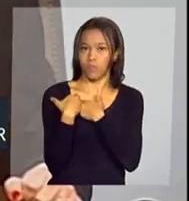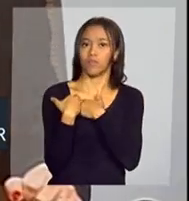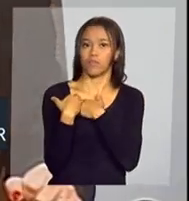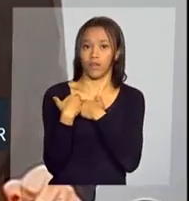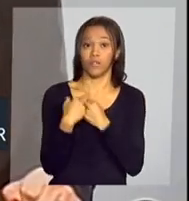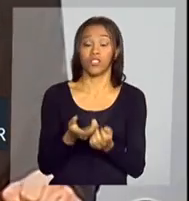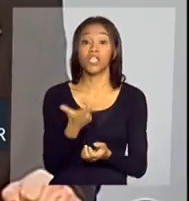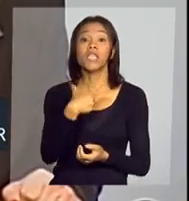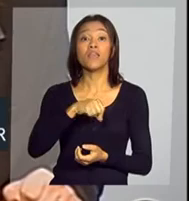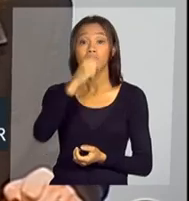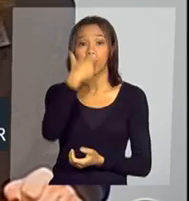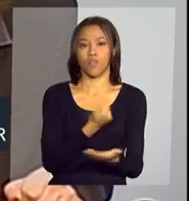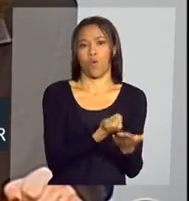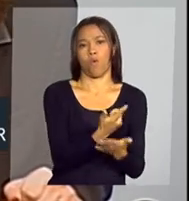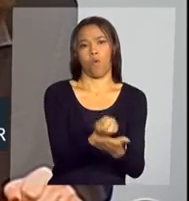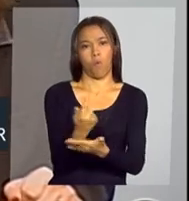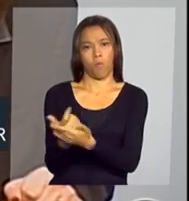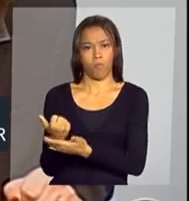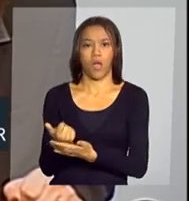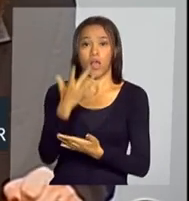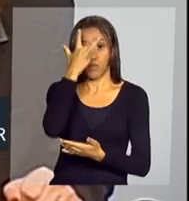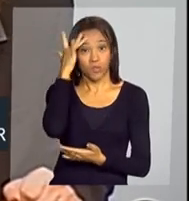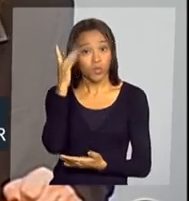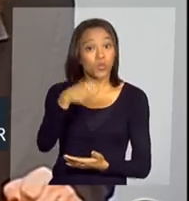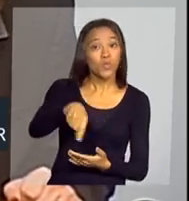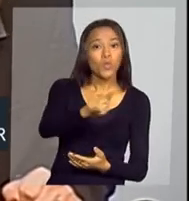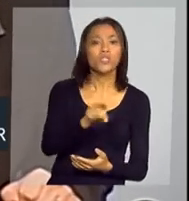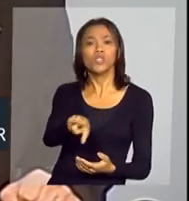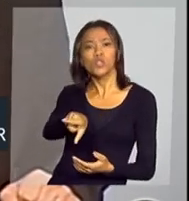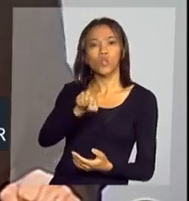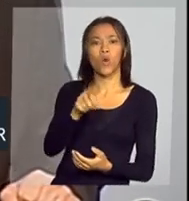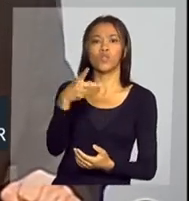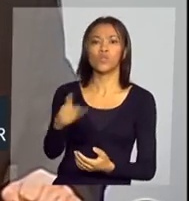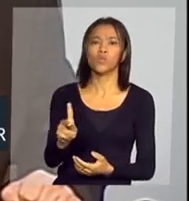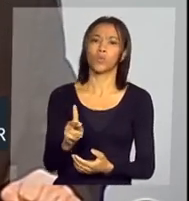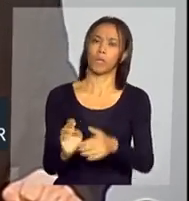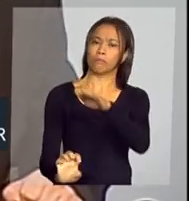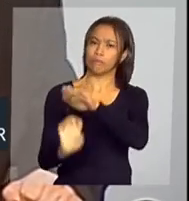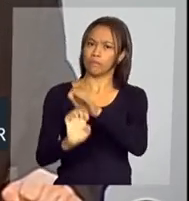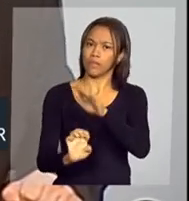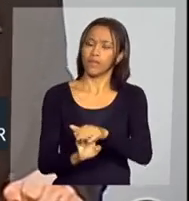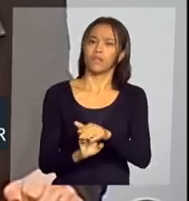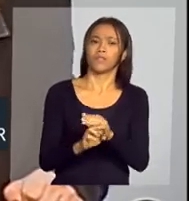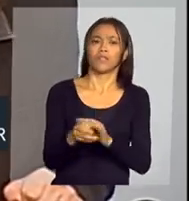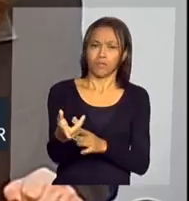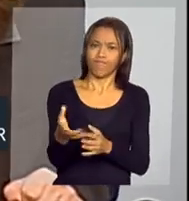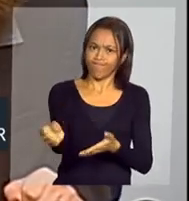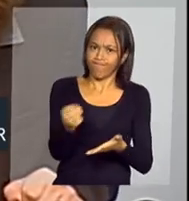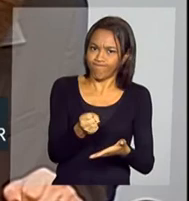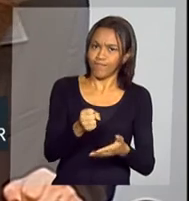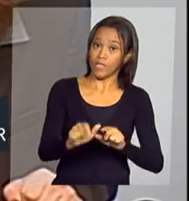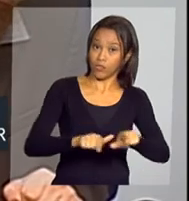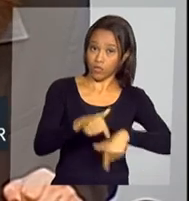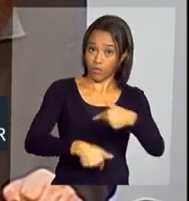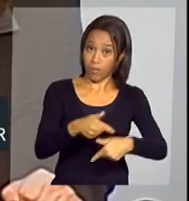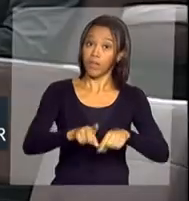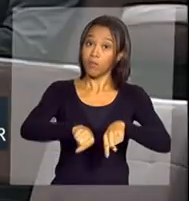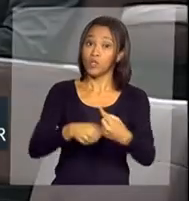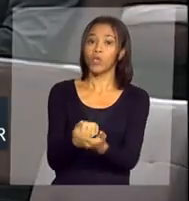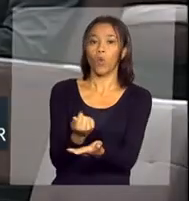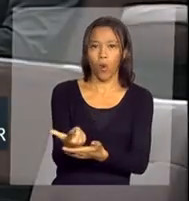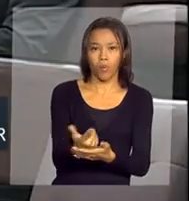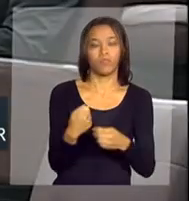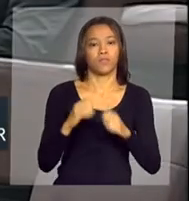dos seus consumidores aquelas pessoas cidadãos que escolhem as suas marcas que contratam seus serviços e que compram seus